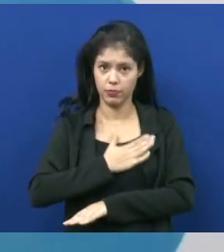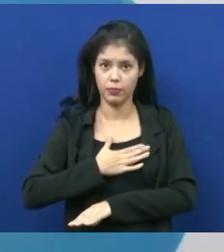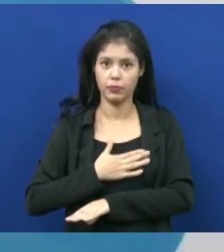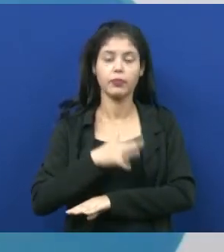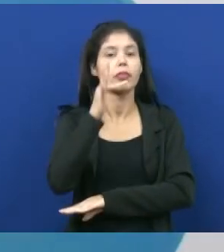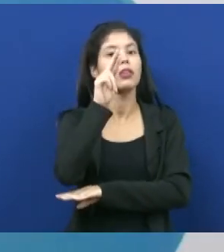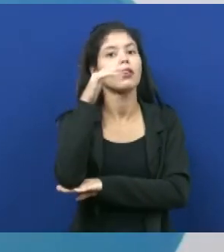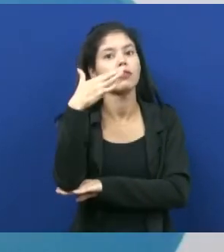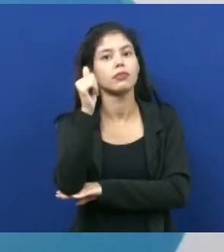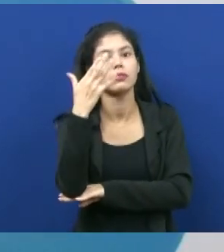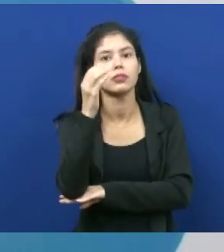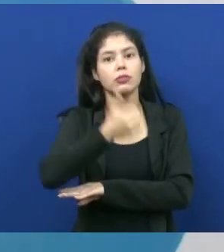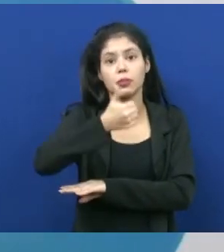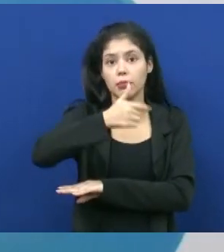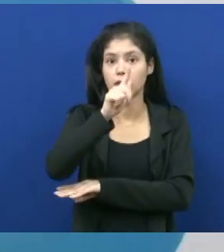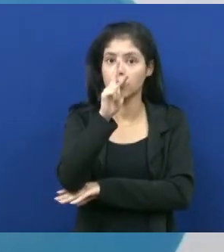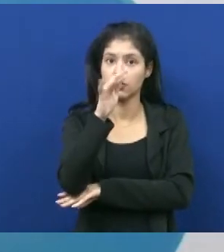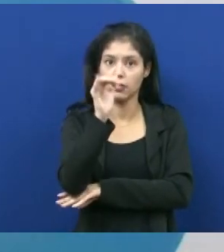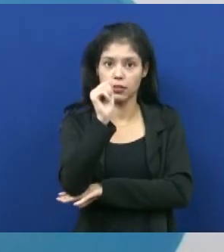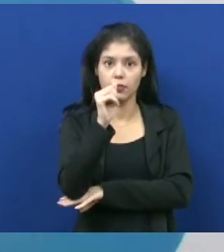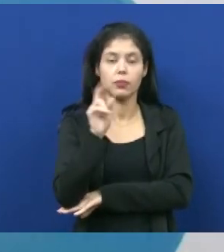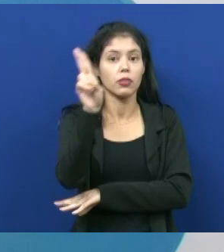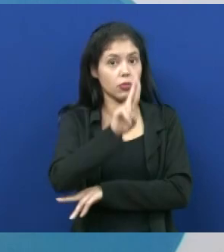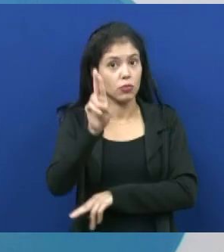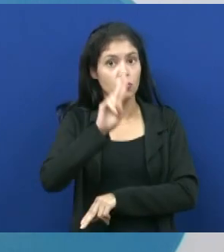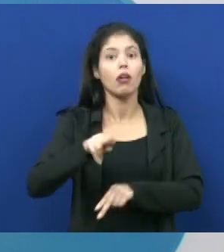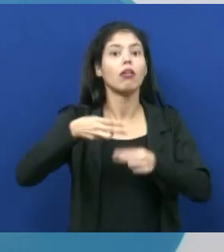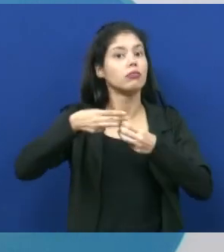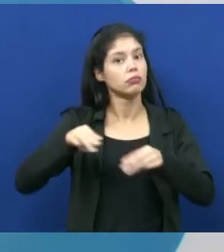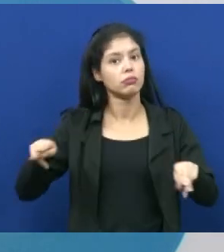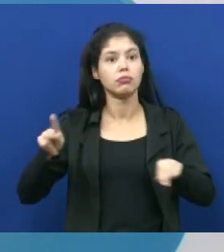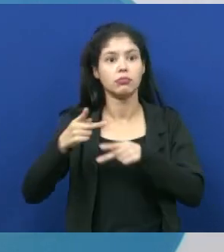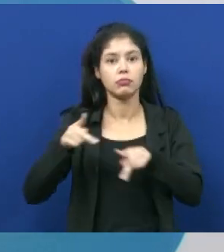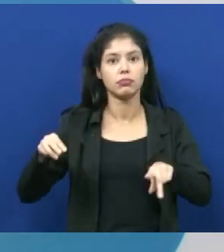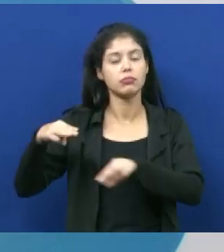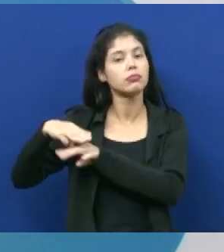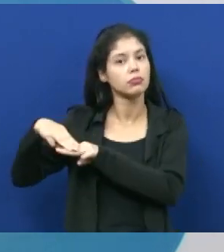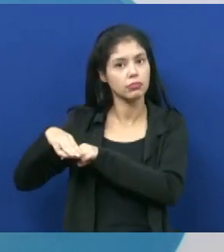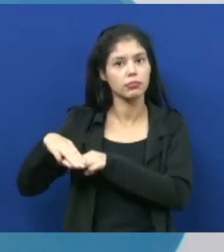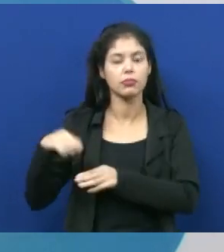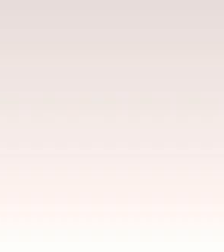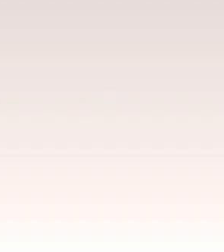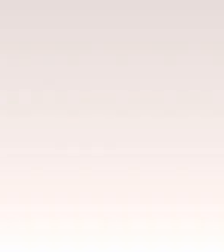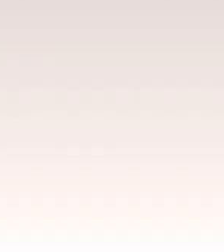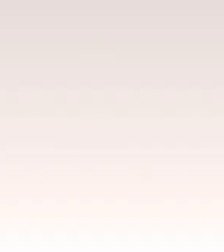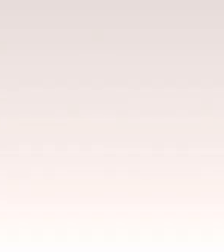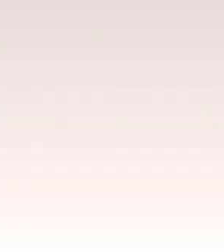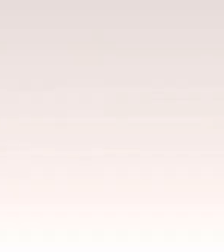explanação de funções do primeiro grau com o uso do GeoGebra e até a próxima aula.